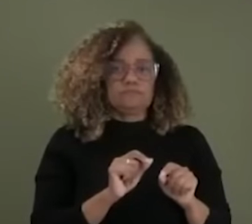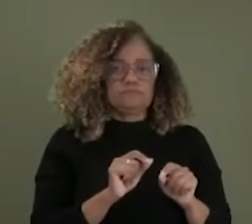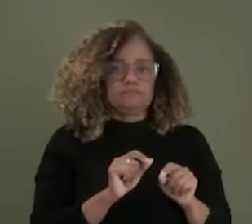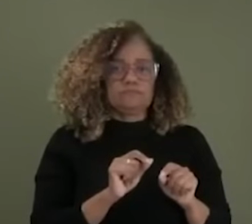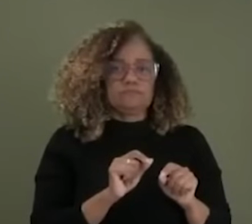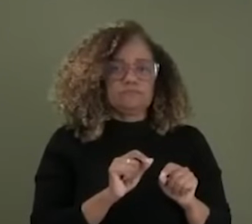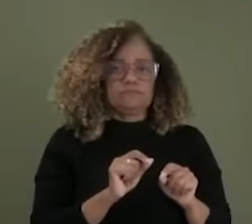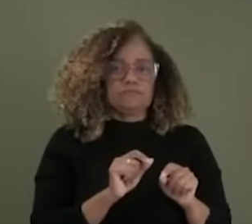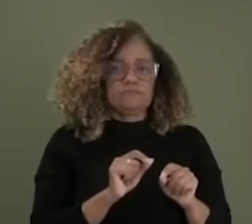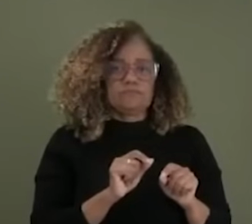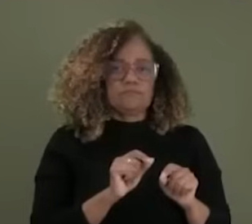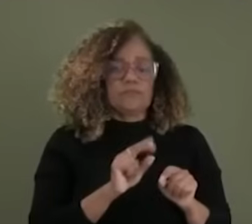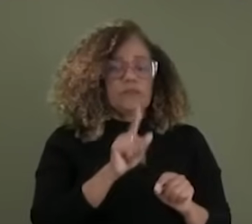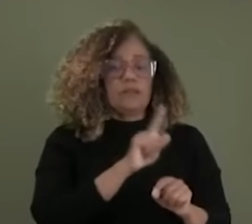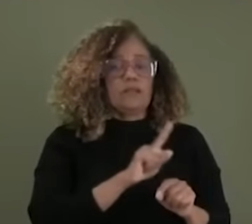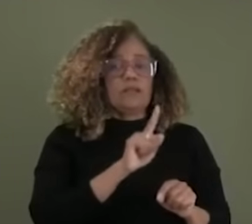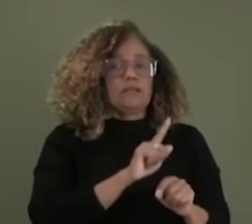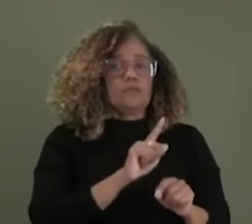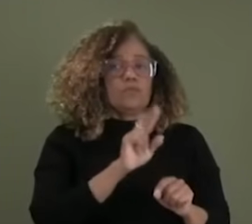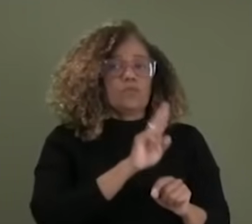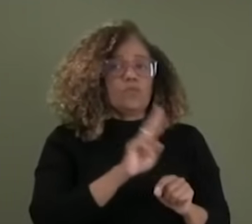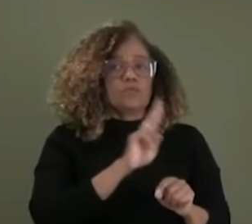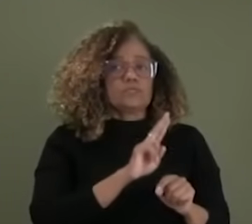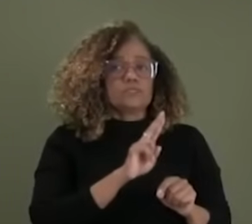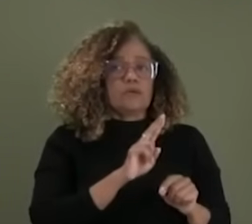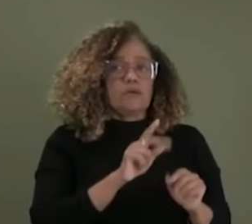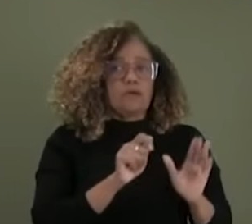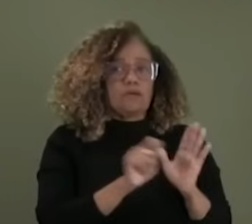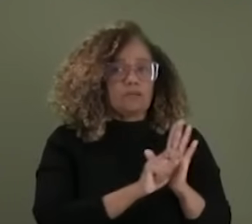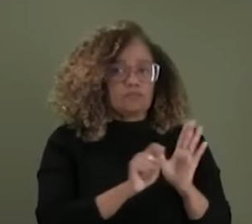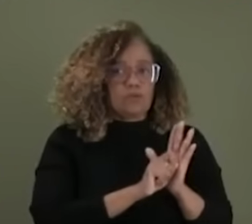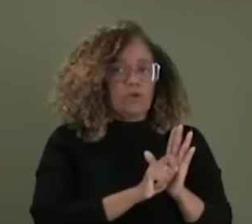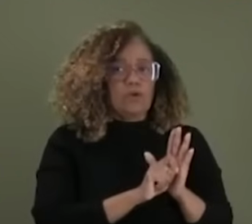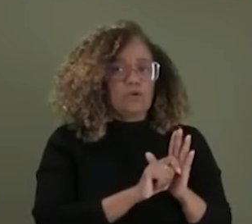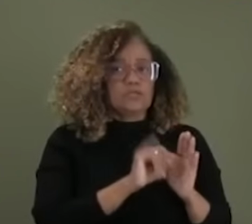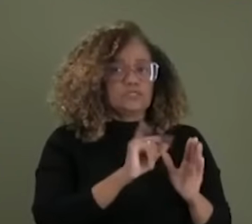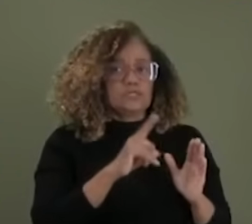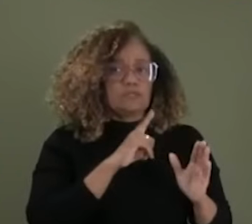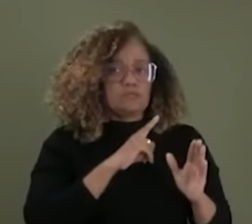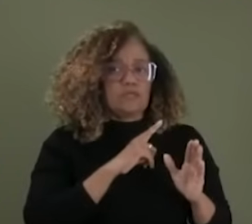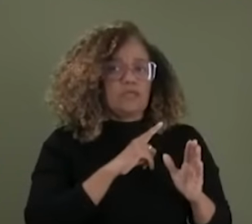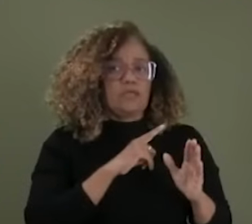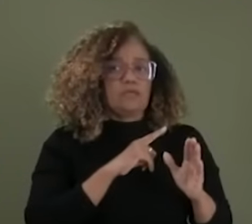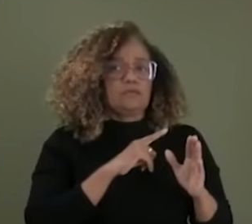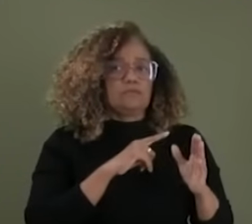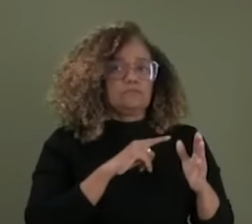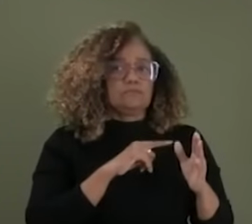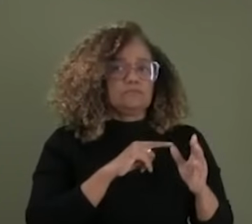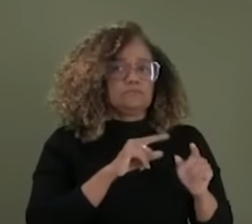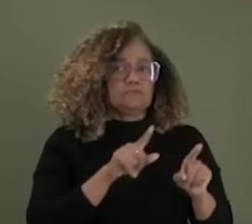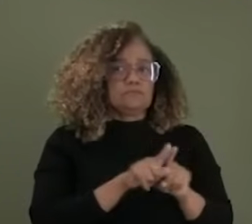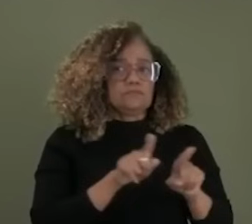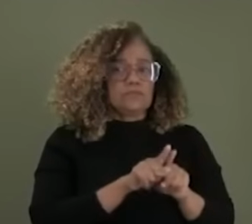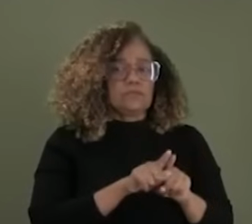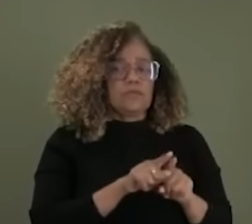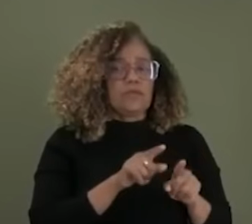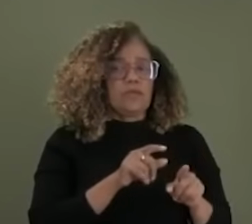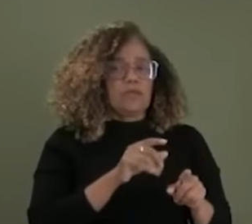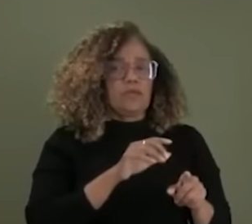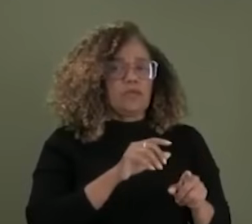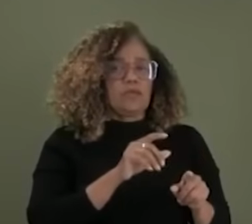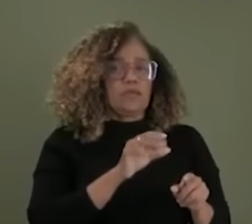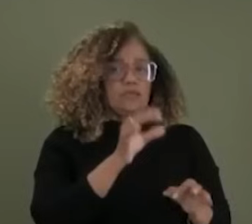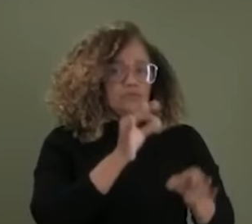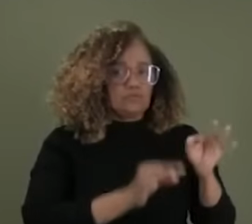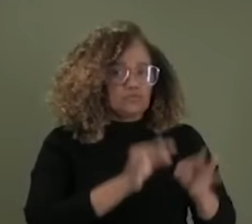claro. Concorda, senador Sérgio Moro? Que, na verdade, havendo uma declaração de inconstitucionalidade, deixa de existir no mundo jurídico o tipo penal do porte